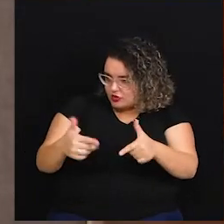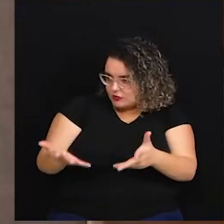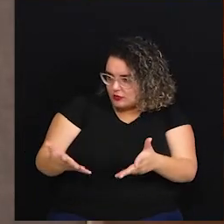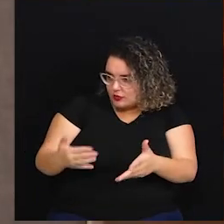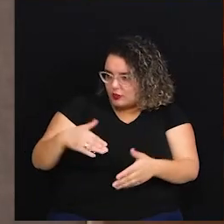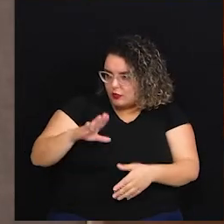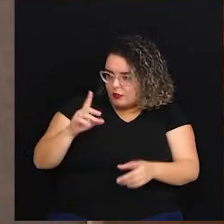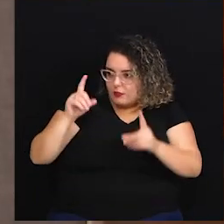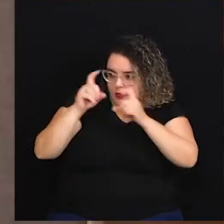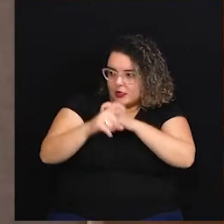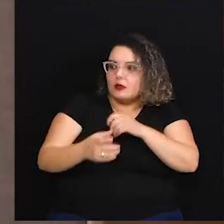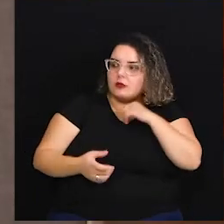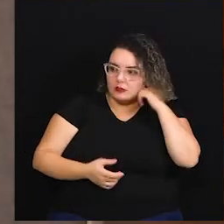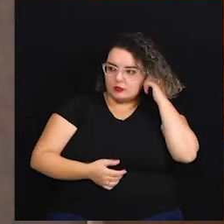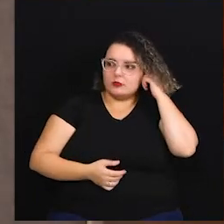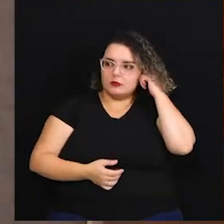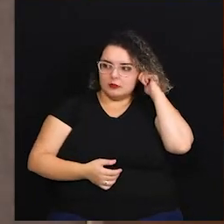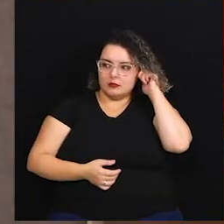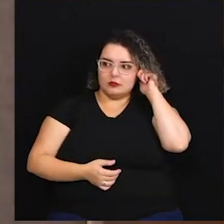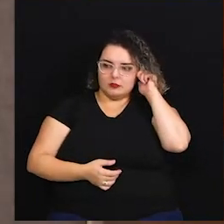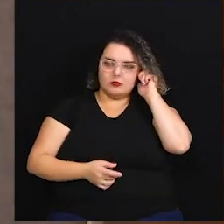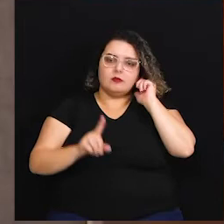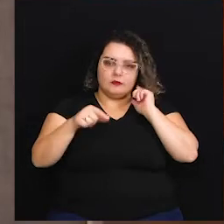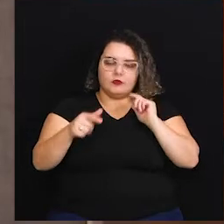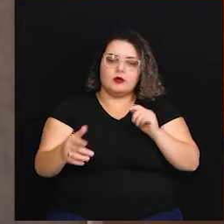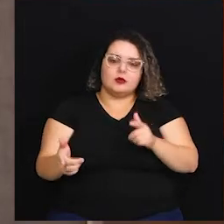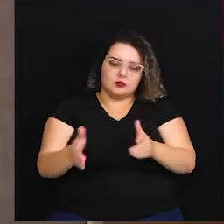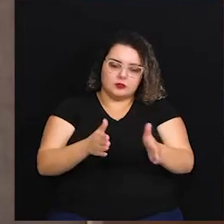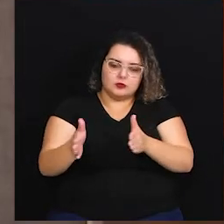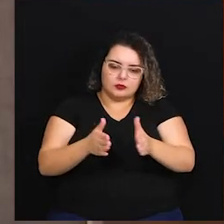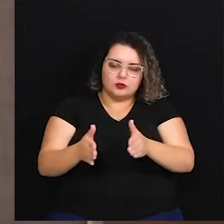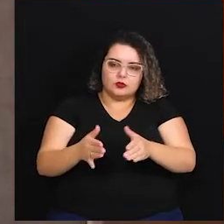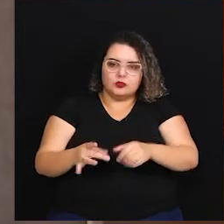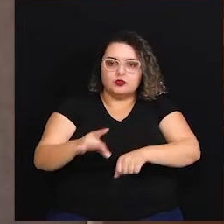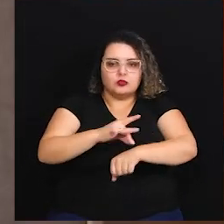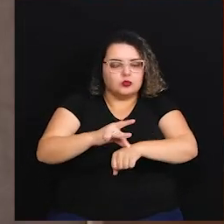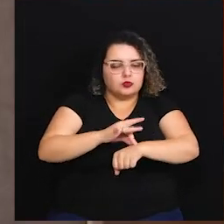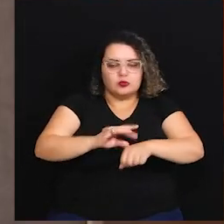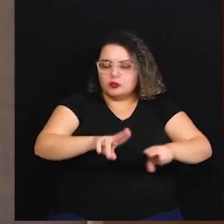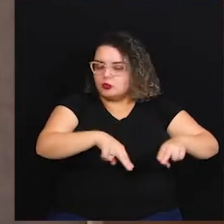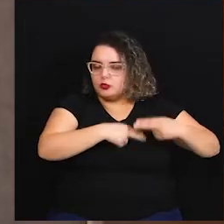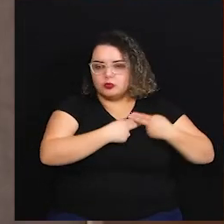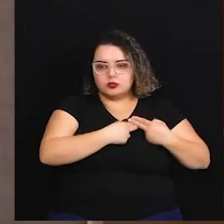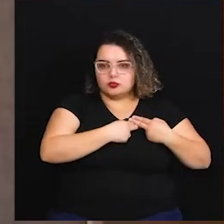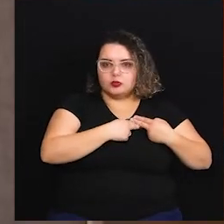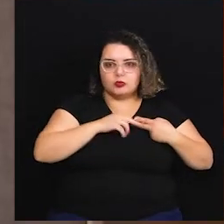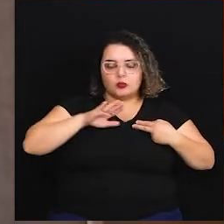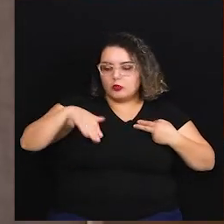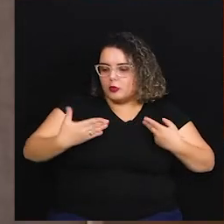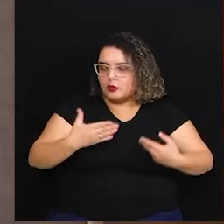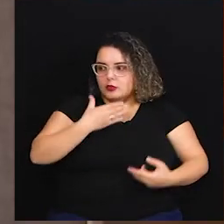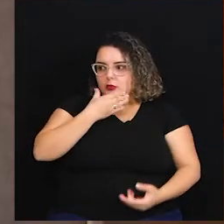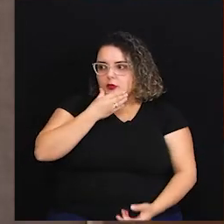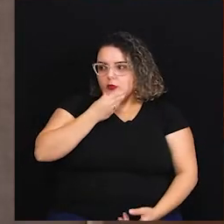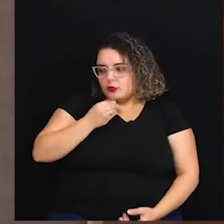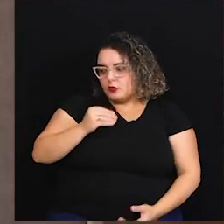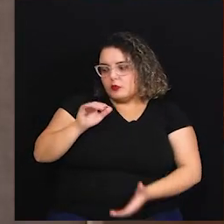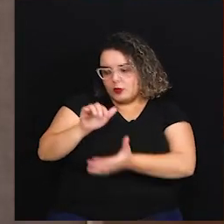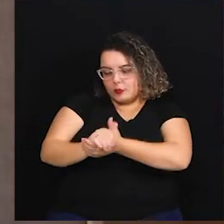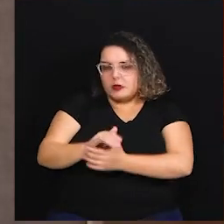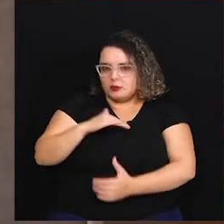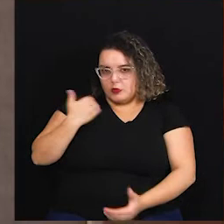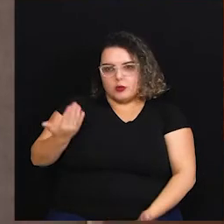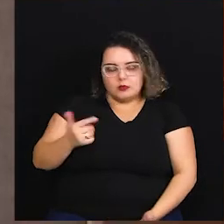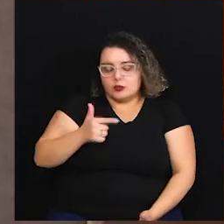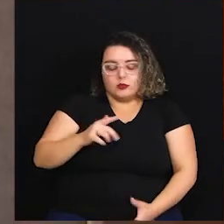algum período, o período mais crítico? Foi no período mesmo da partida dele. Eu não tinha como, eu não